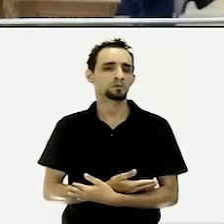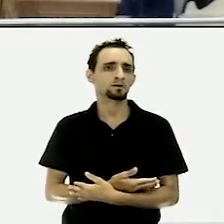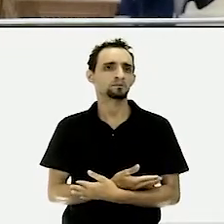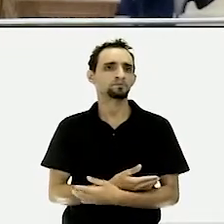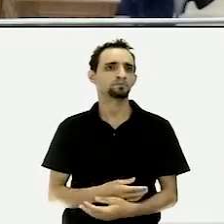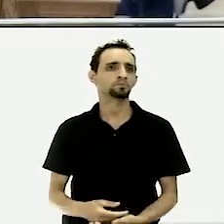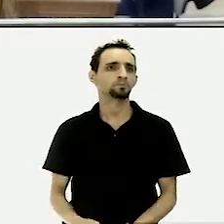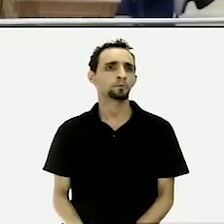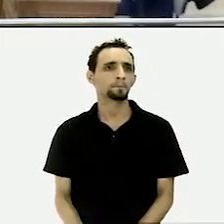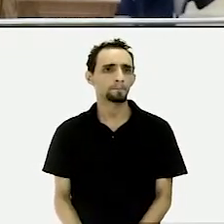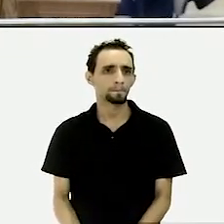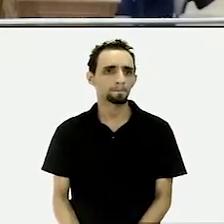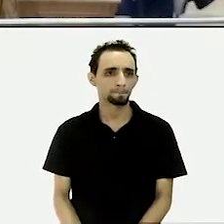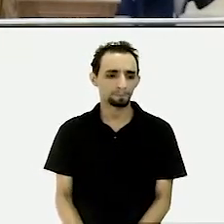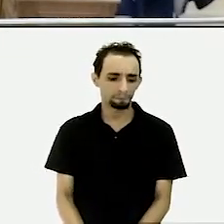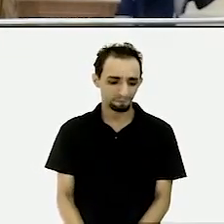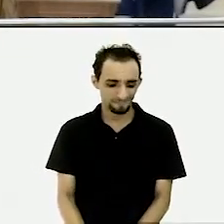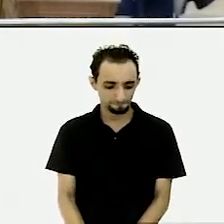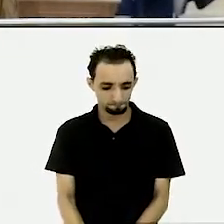comissões.